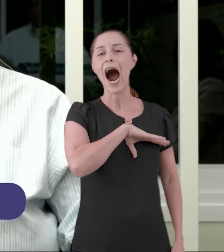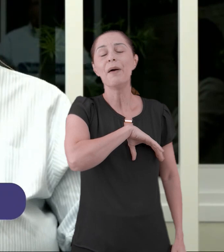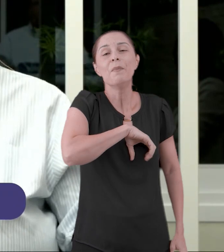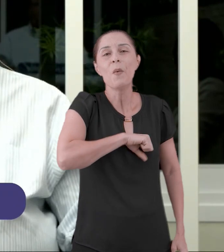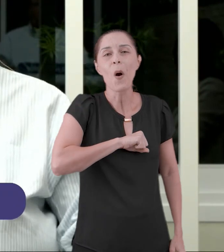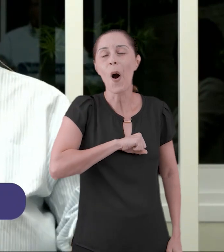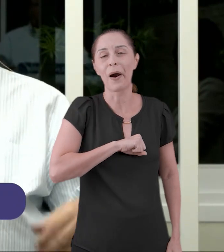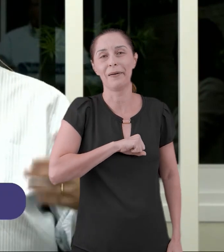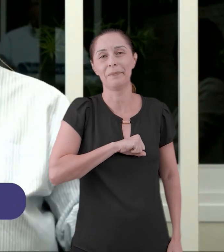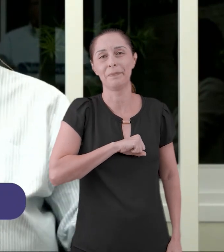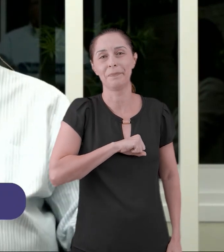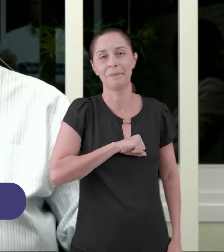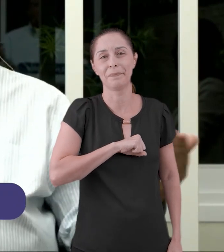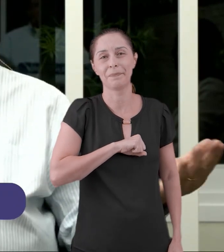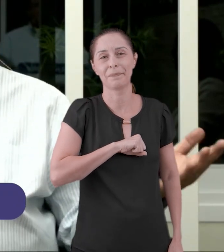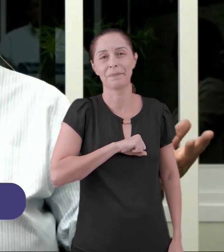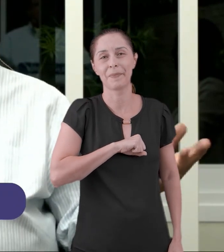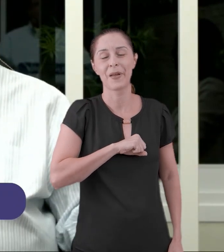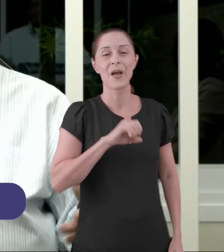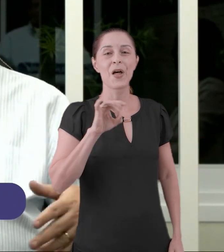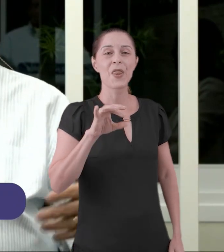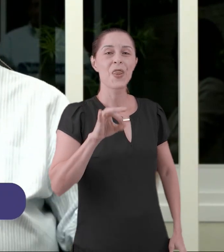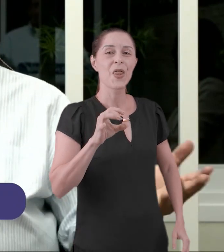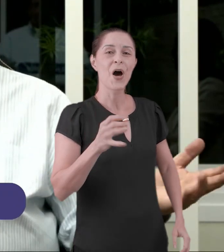aceitas, serem tratadas não com